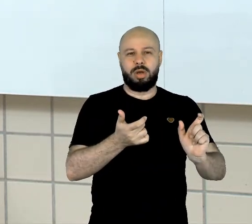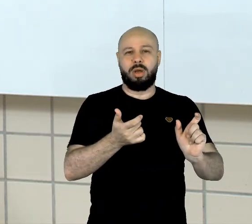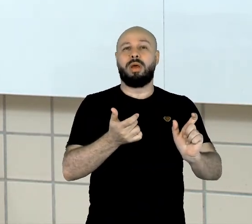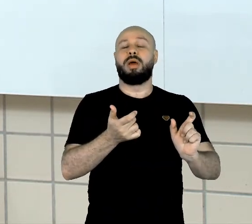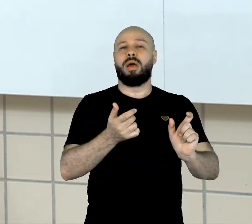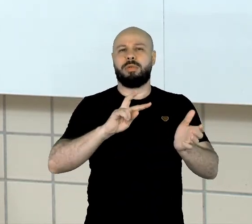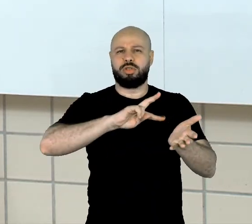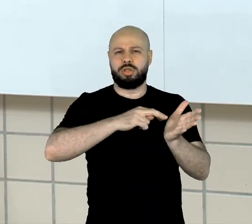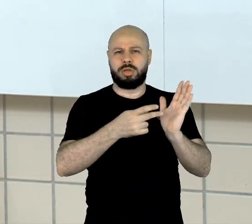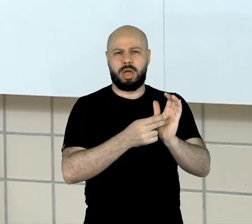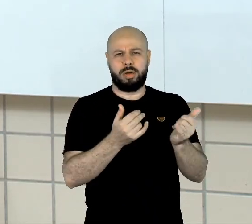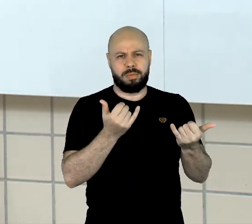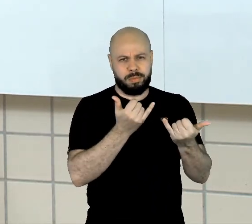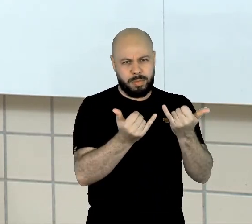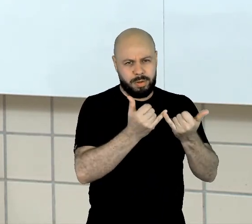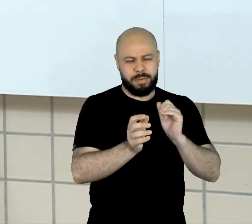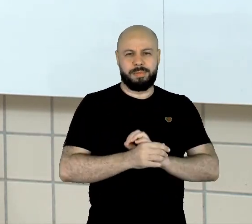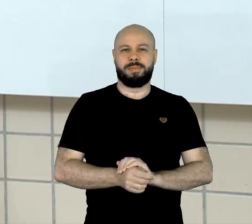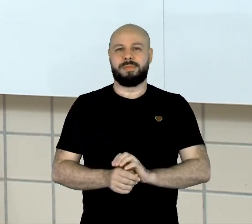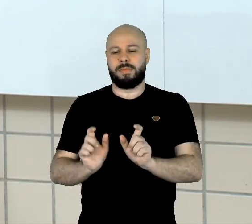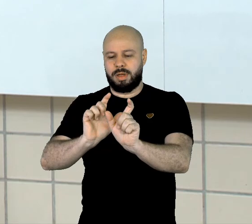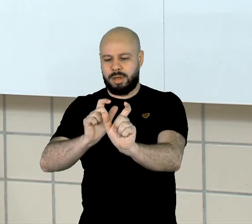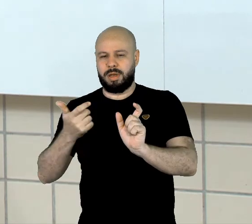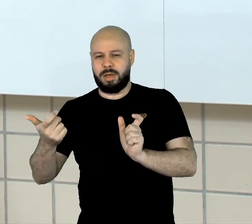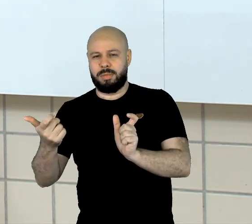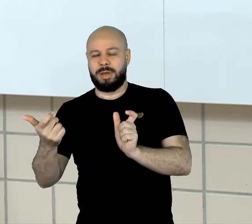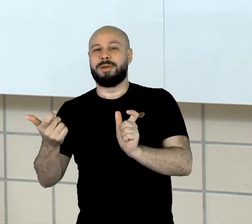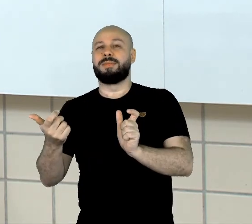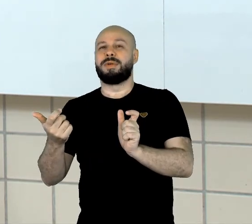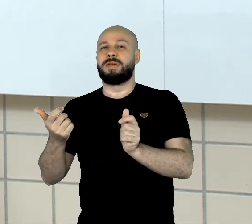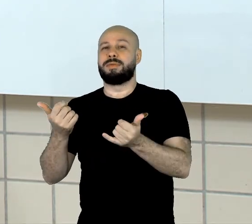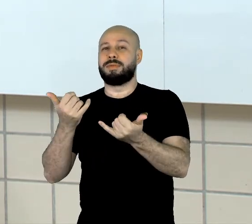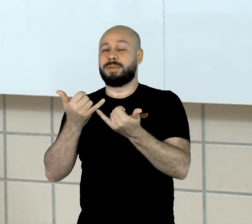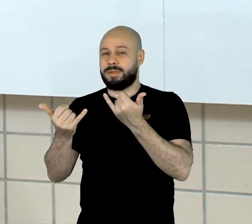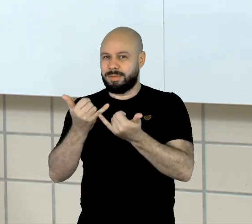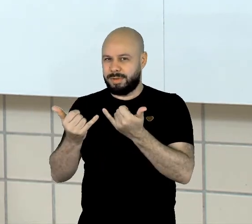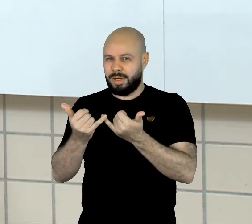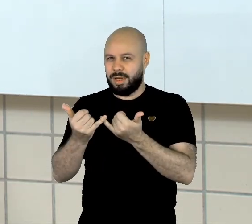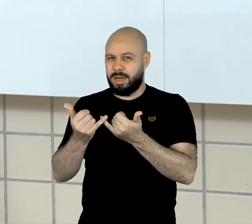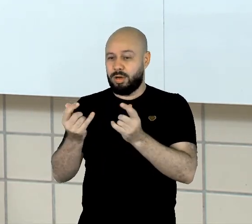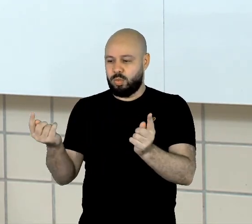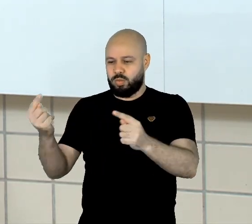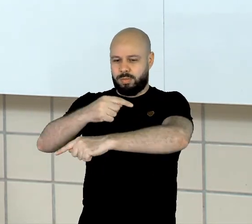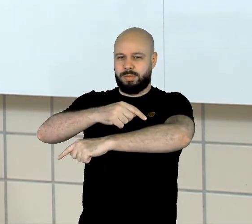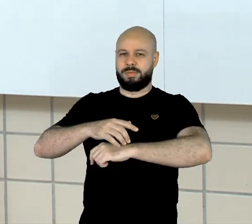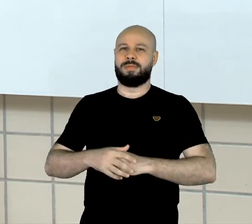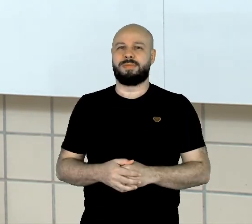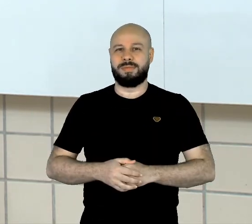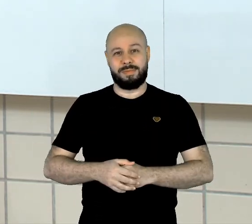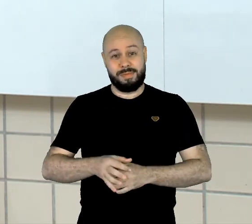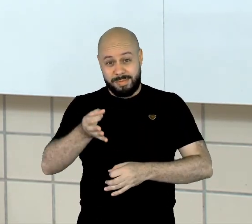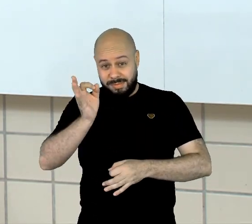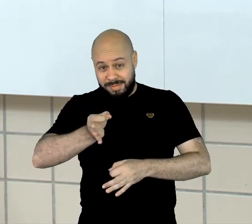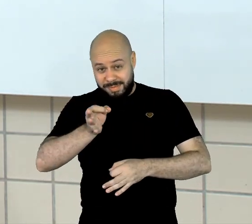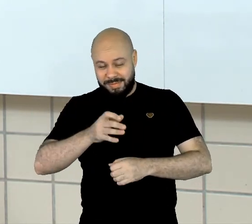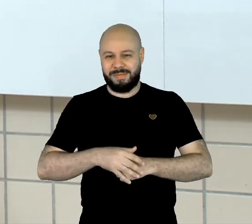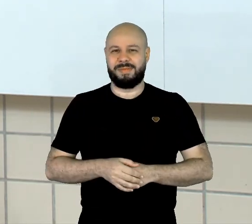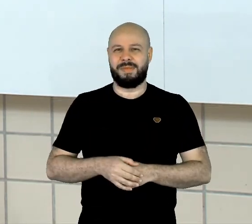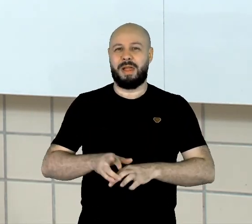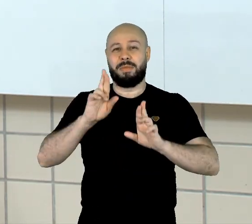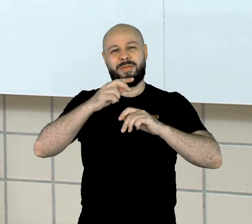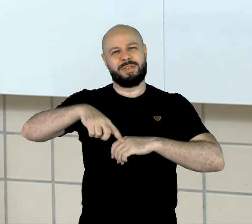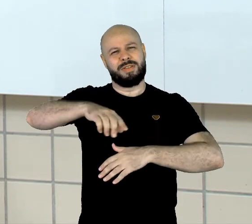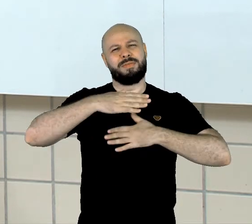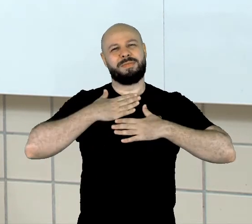significado semelhantes e antônimos quando têm um significado contrário. Certinho? Espero que